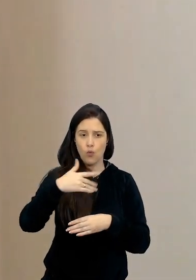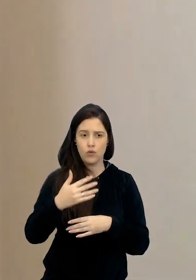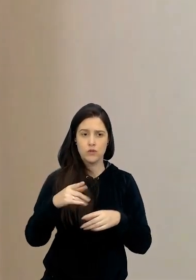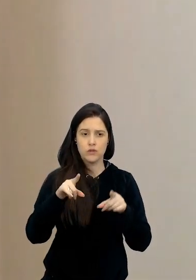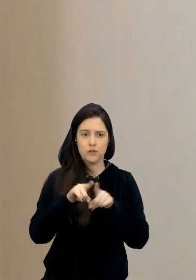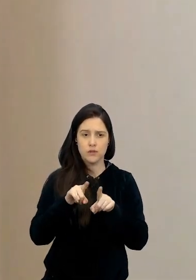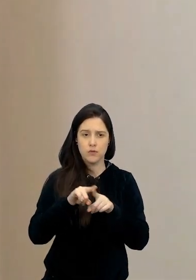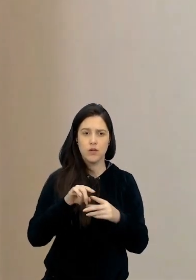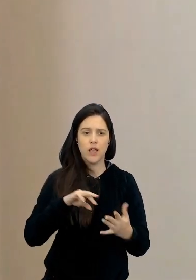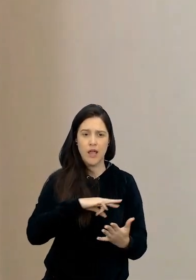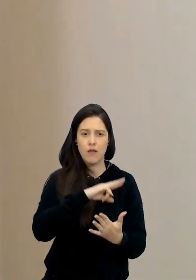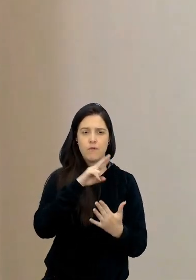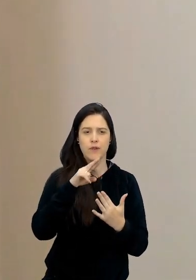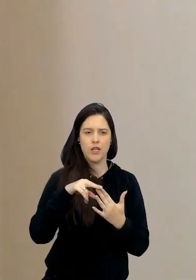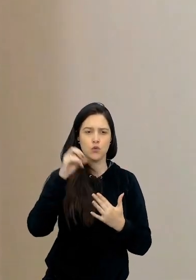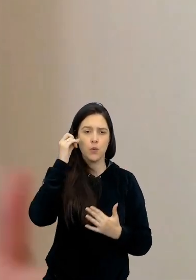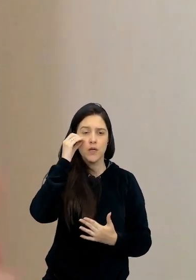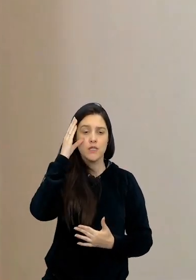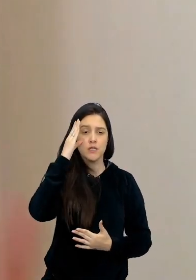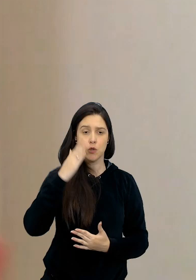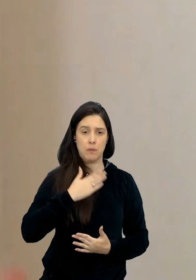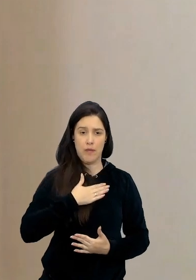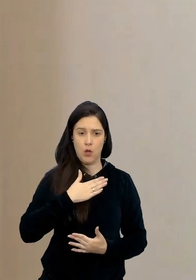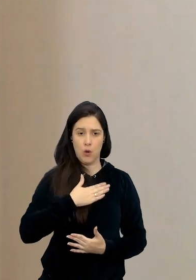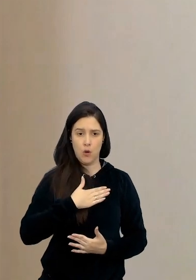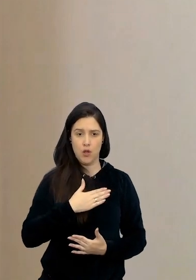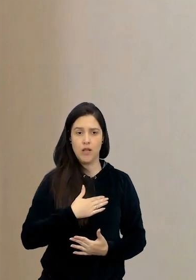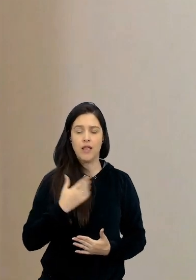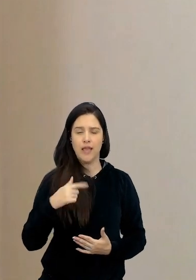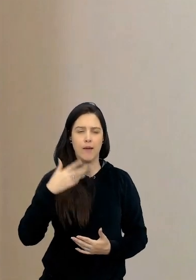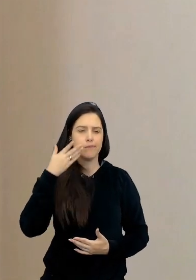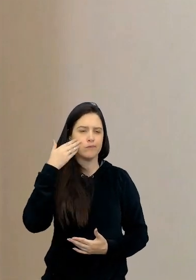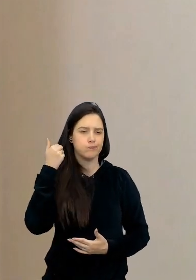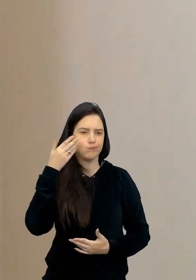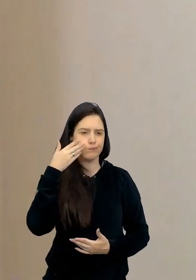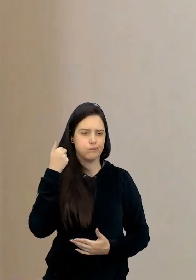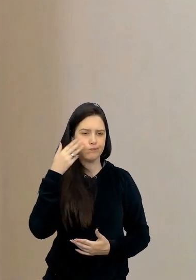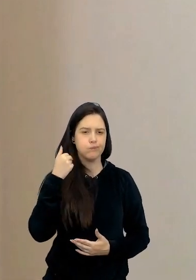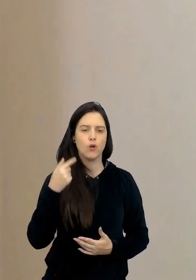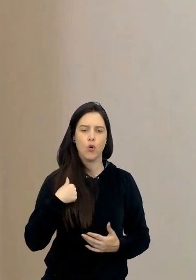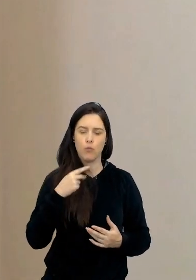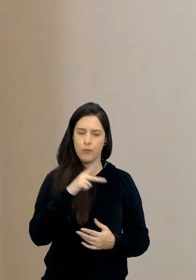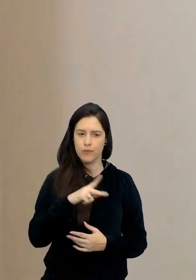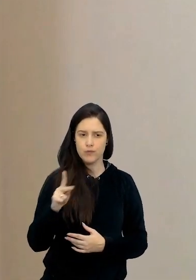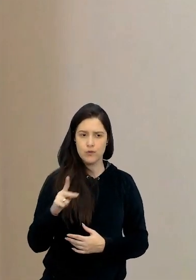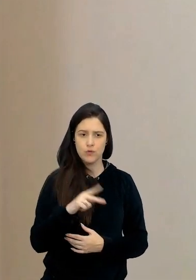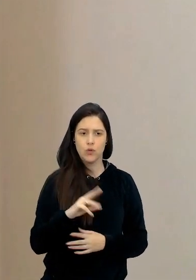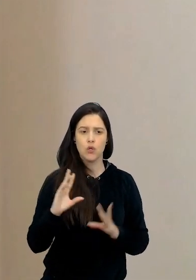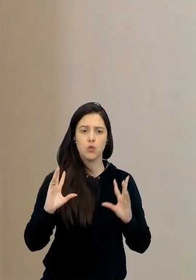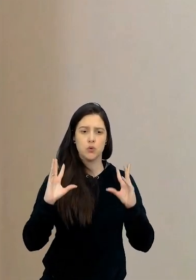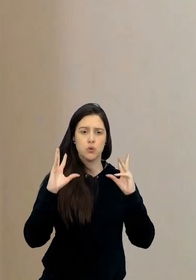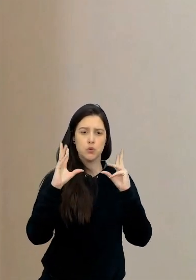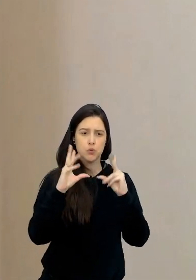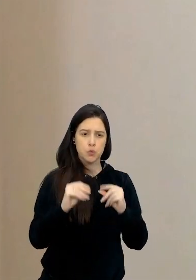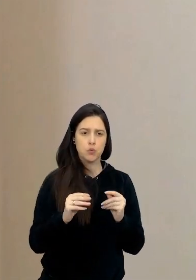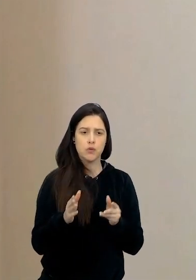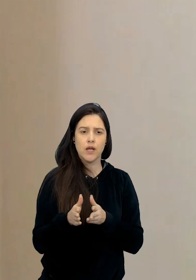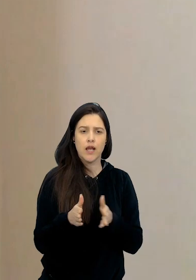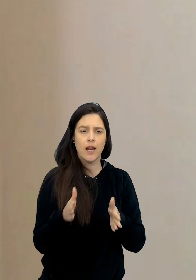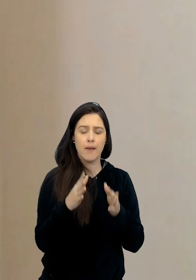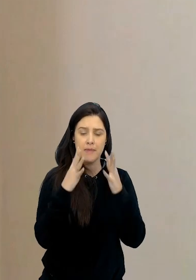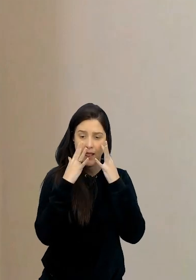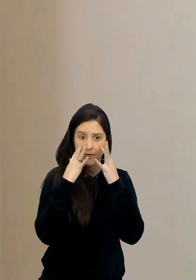e o conhecimento meu, que eu me deparo ali como professor e da minha